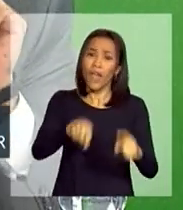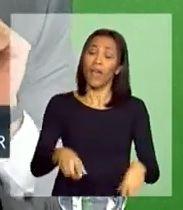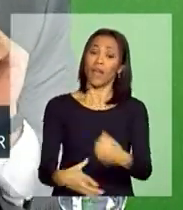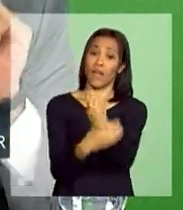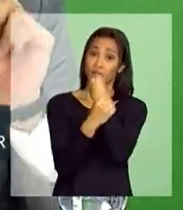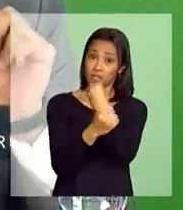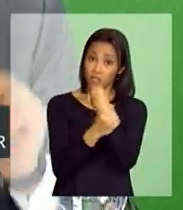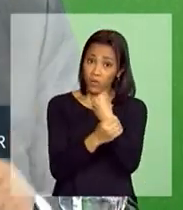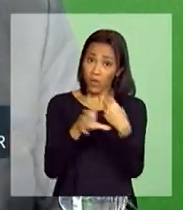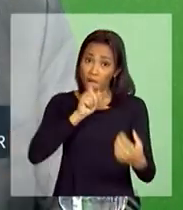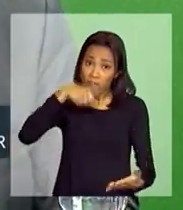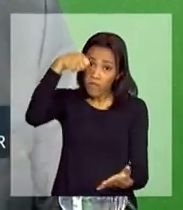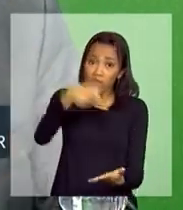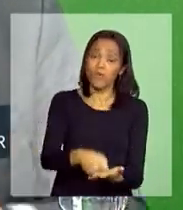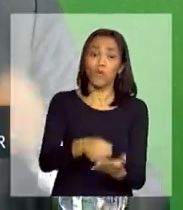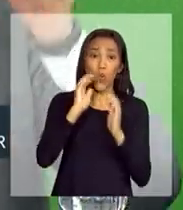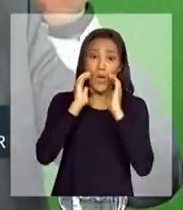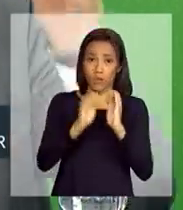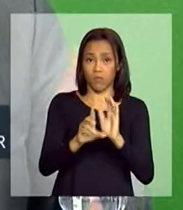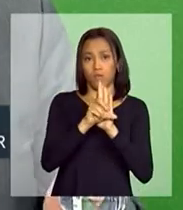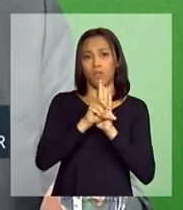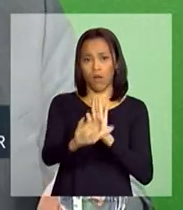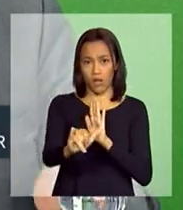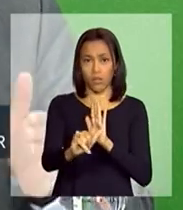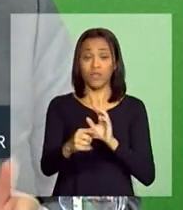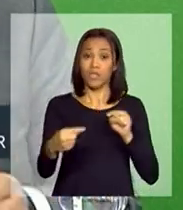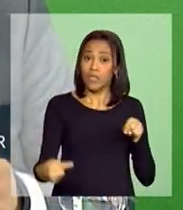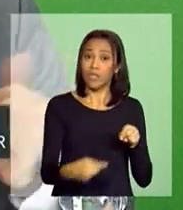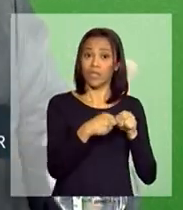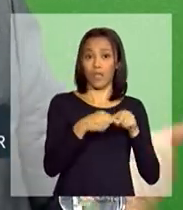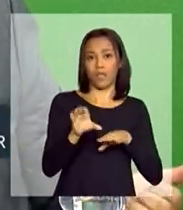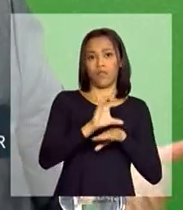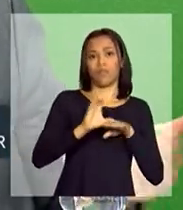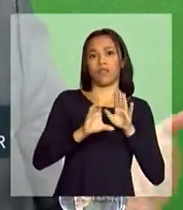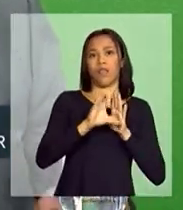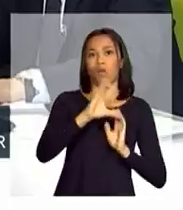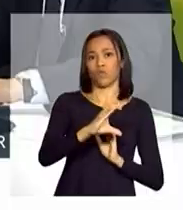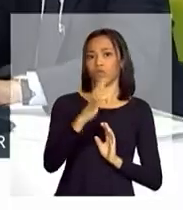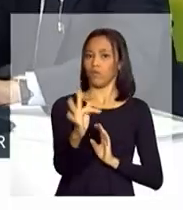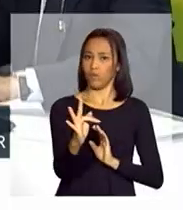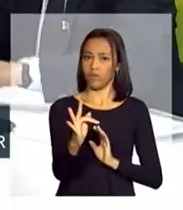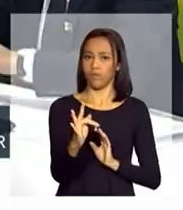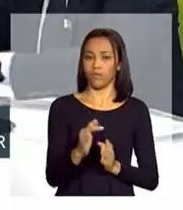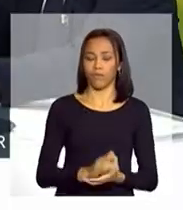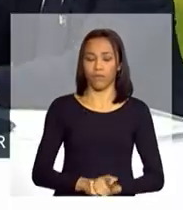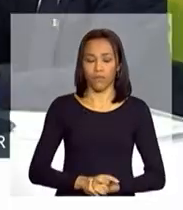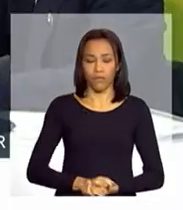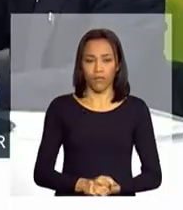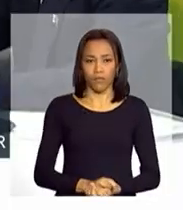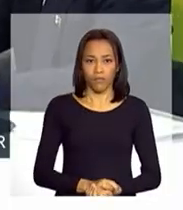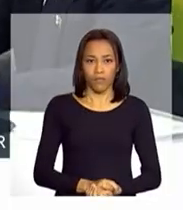efetividade de direito que já existem garantidos na Constituição e no qual a defesa do consumidor